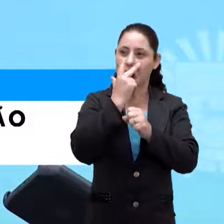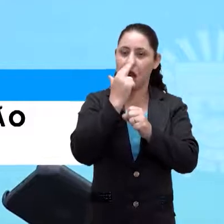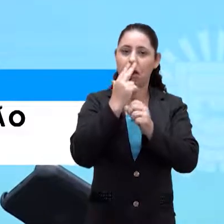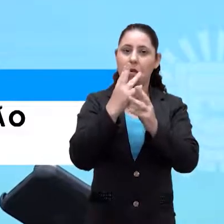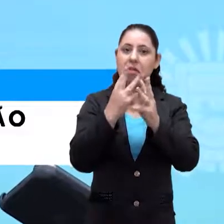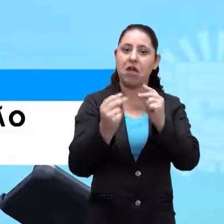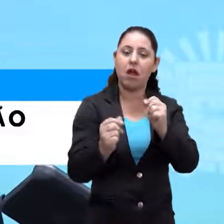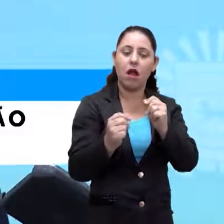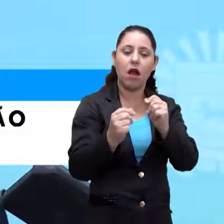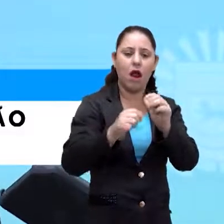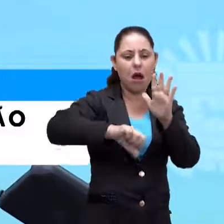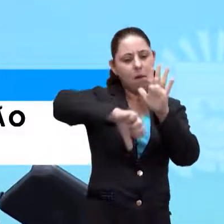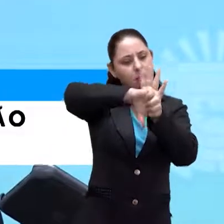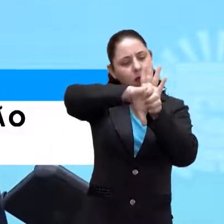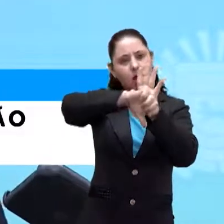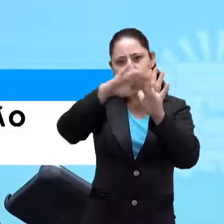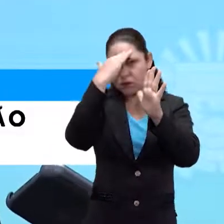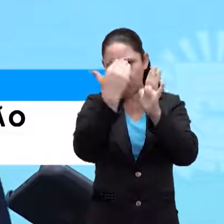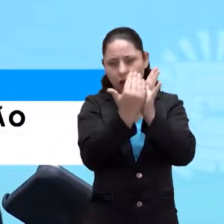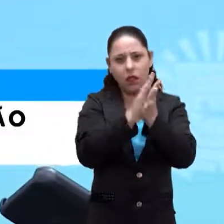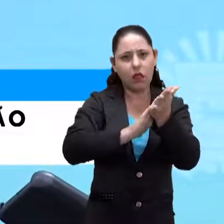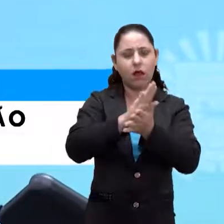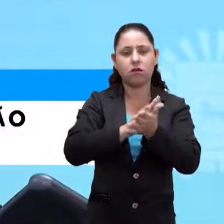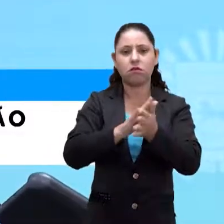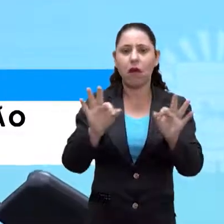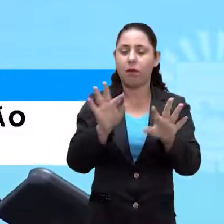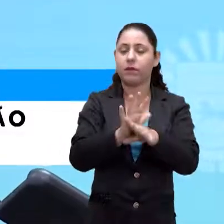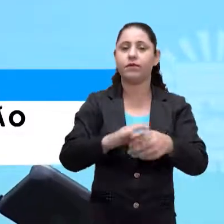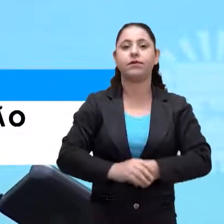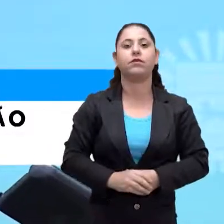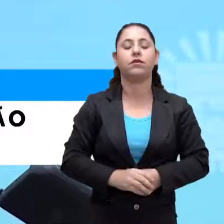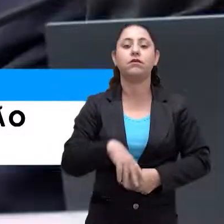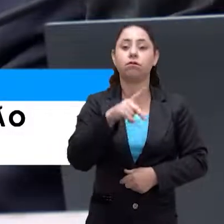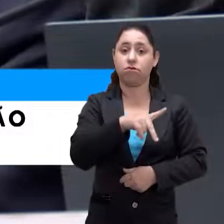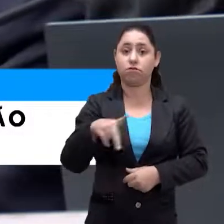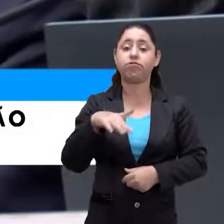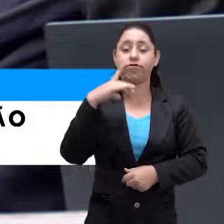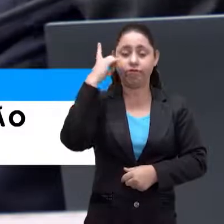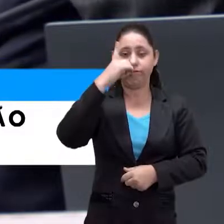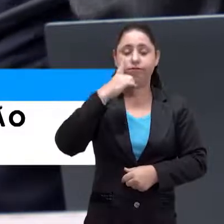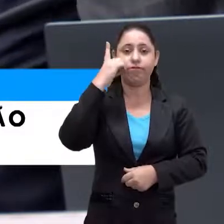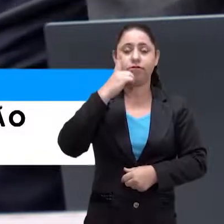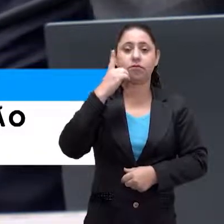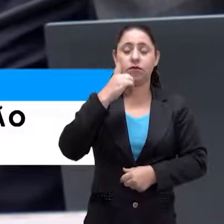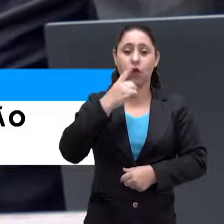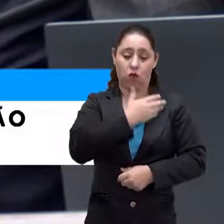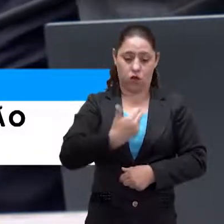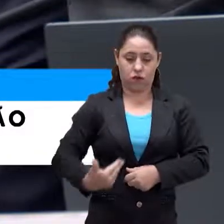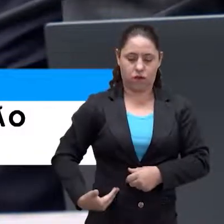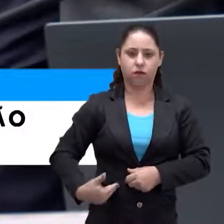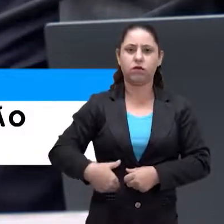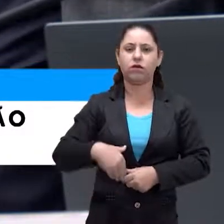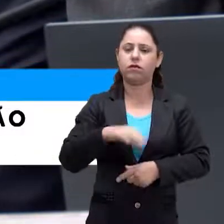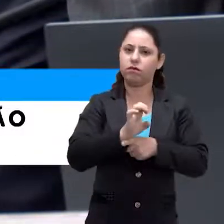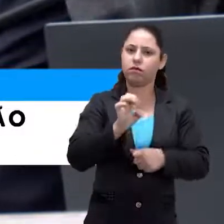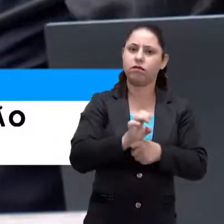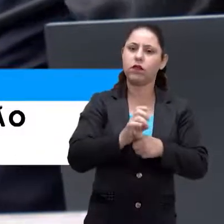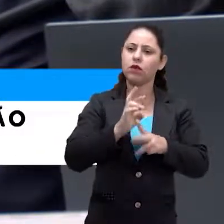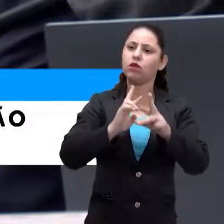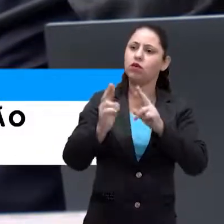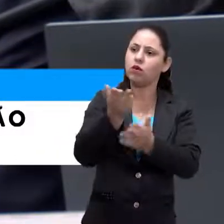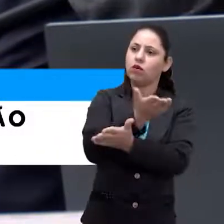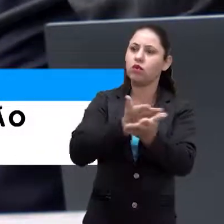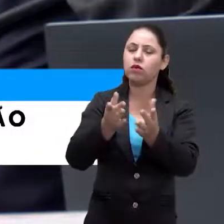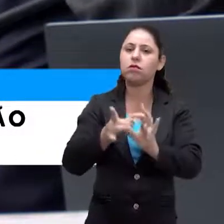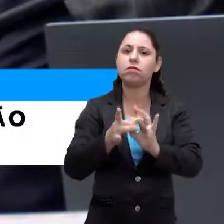construiu, de repente não está sendo respeitado e de repente vai acabar com tudo. Conforme o presidente, o governo do estado se mantém